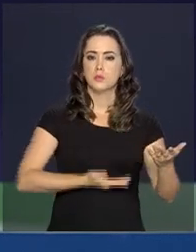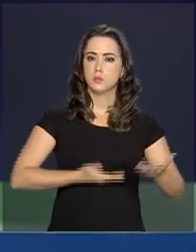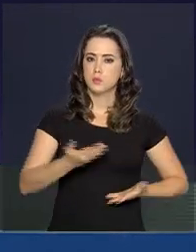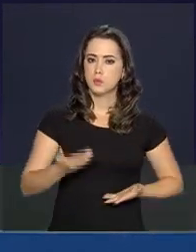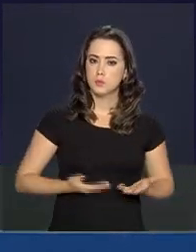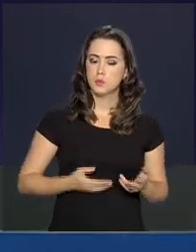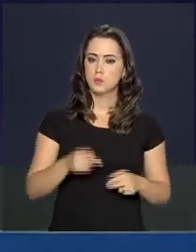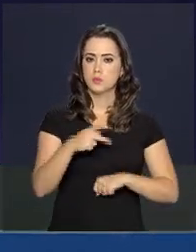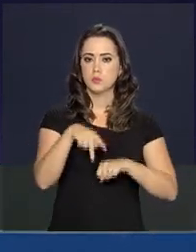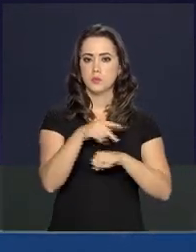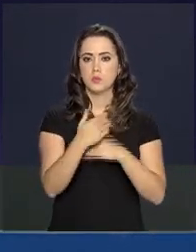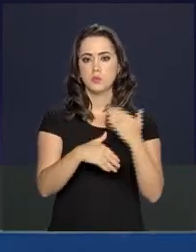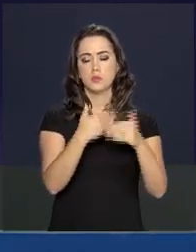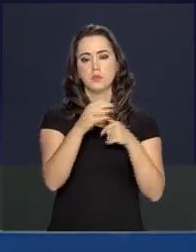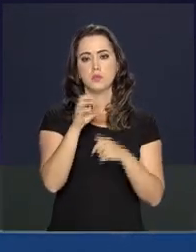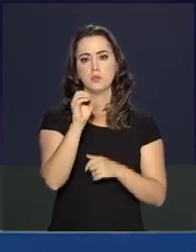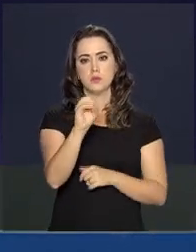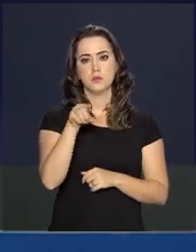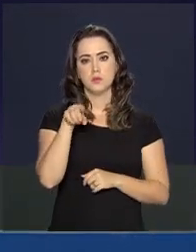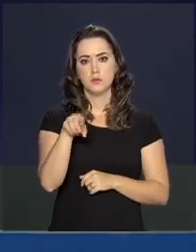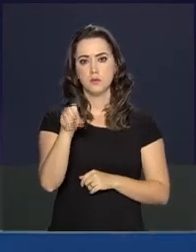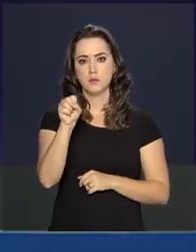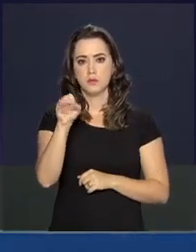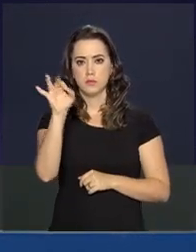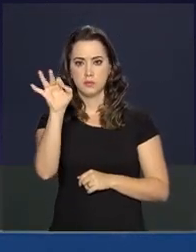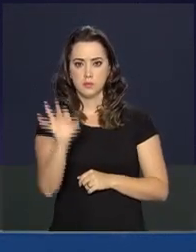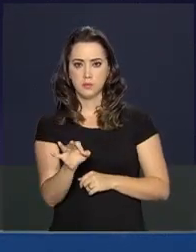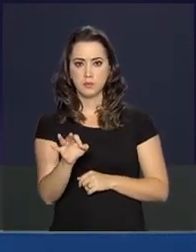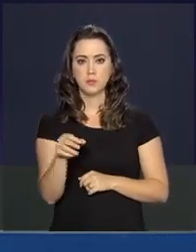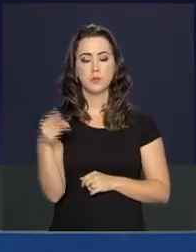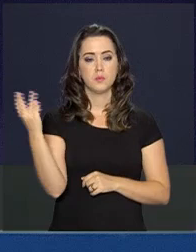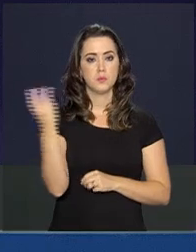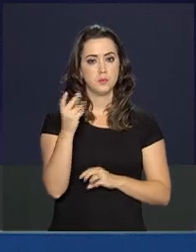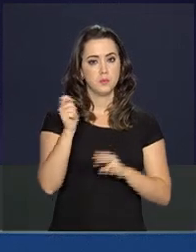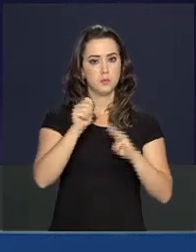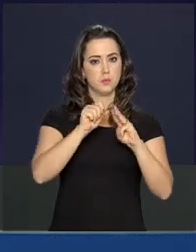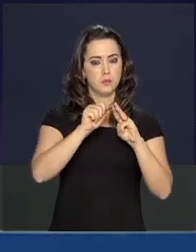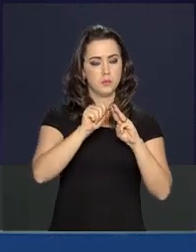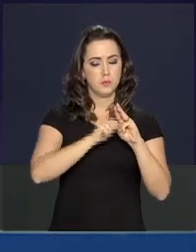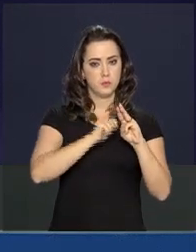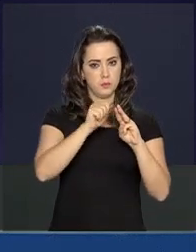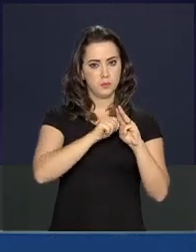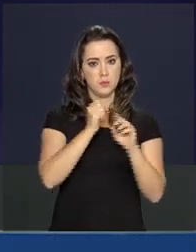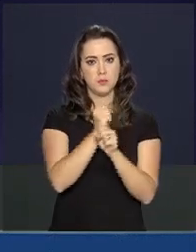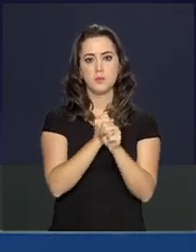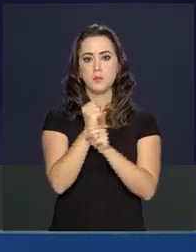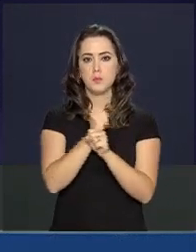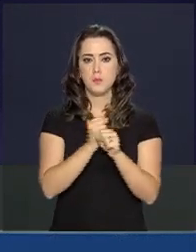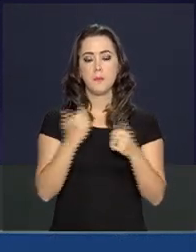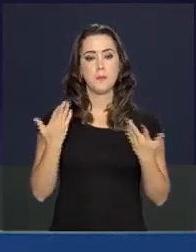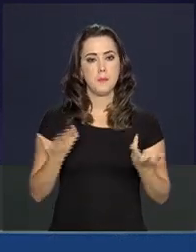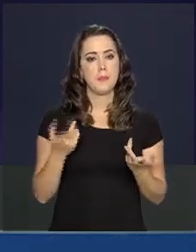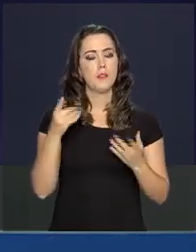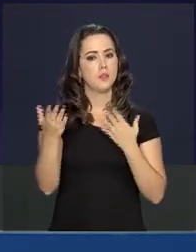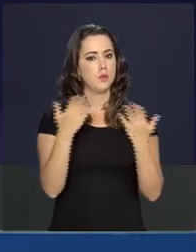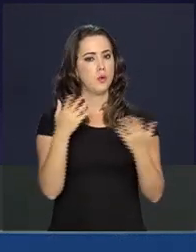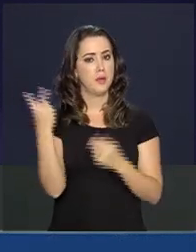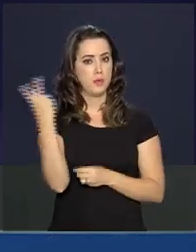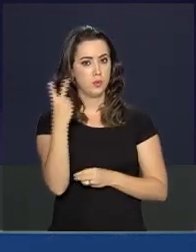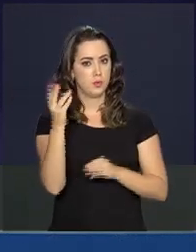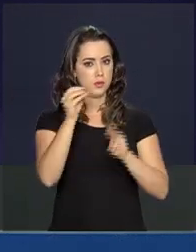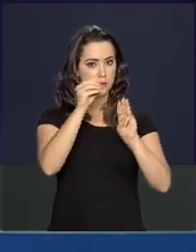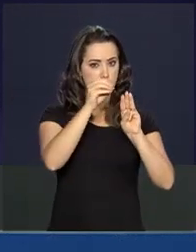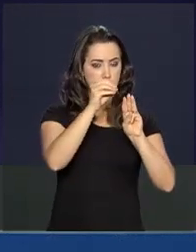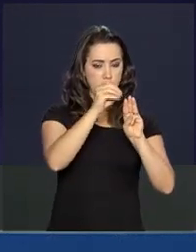serviços produzidos no país, cresceu 0,8% no terceiro trimestre deste ano, em relação ao